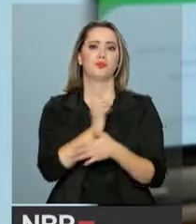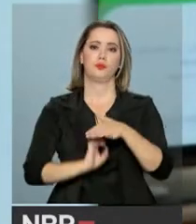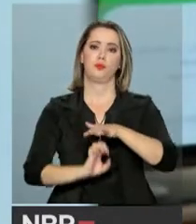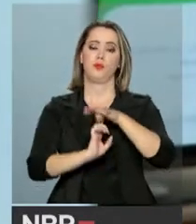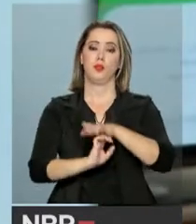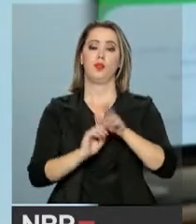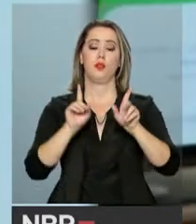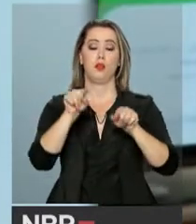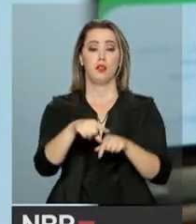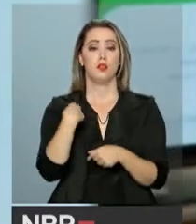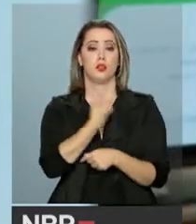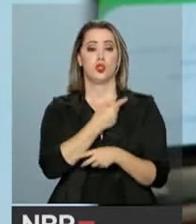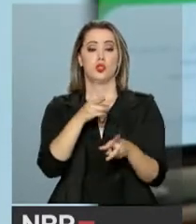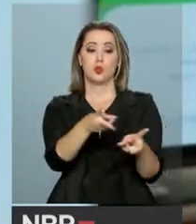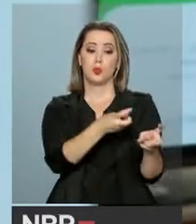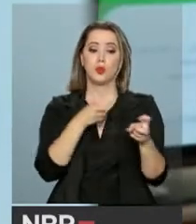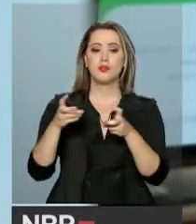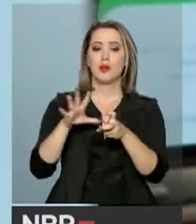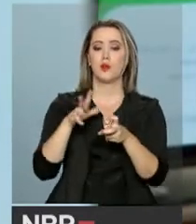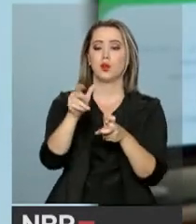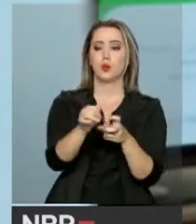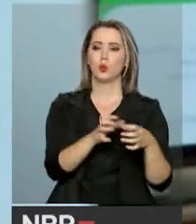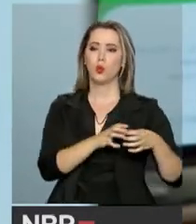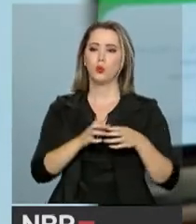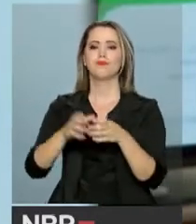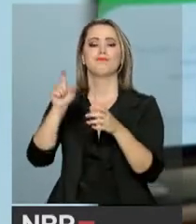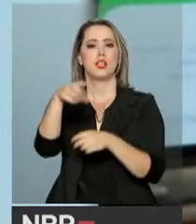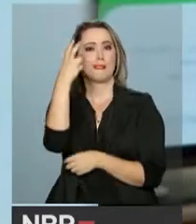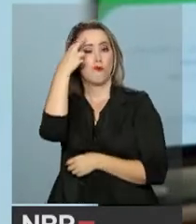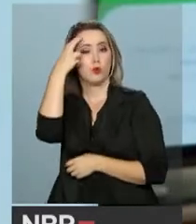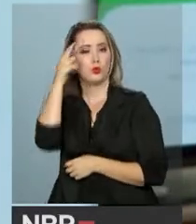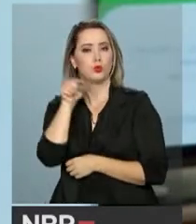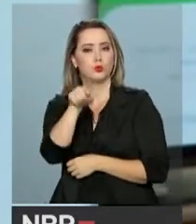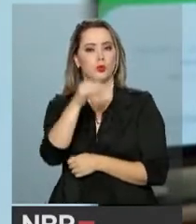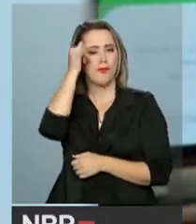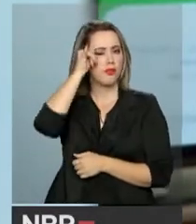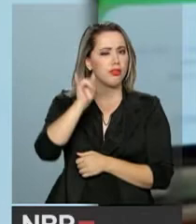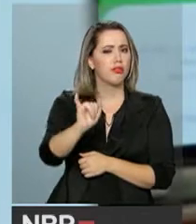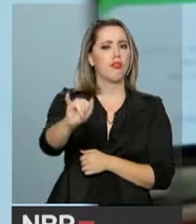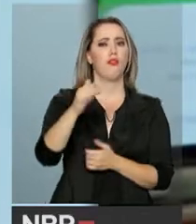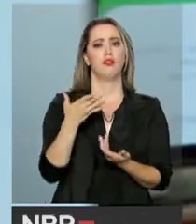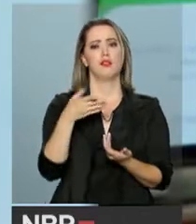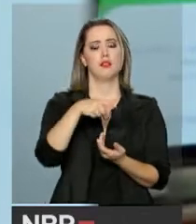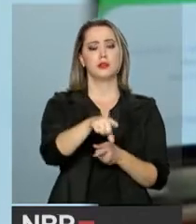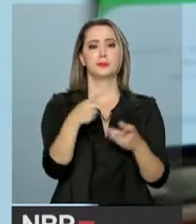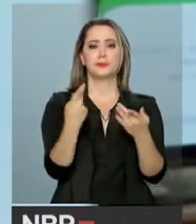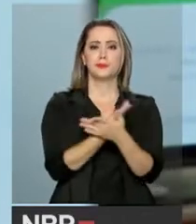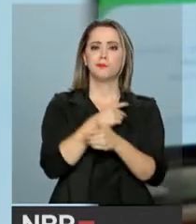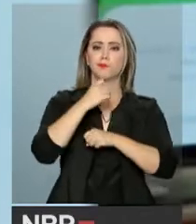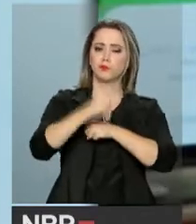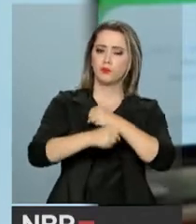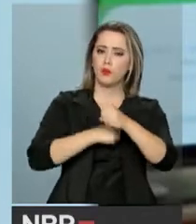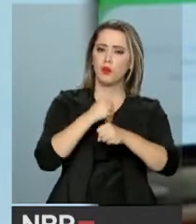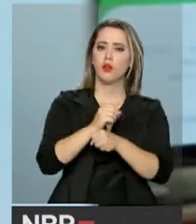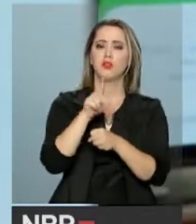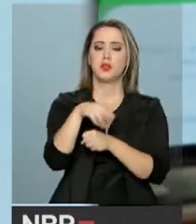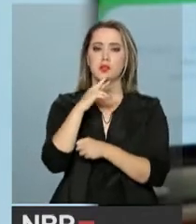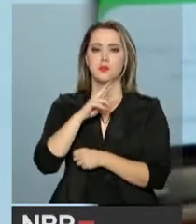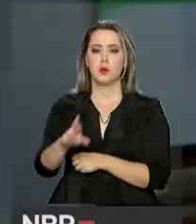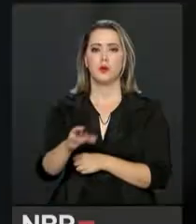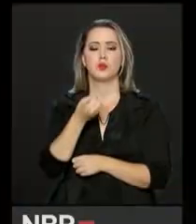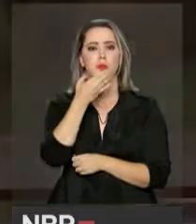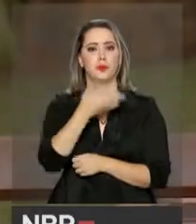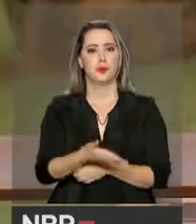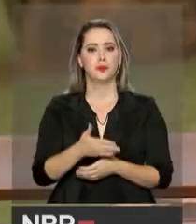empresa. E a gente percebe claramente que toda essa cultura e toda a prevenção que vem sendo feita ao longo desses anos tem dado resultados